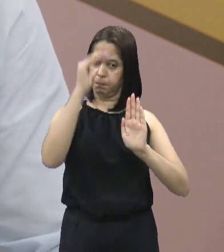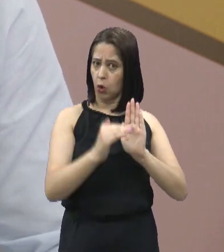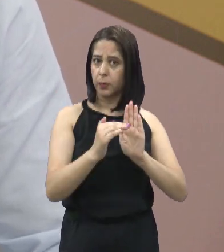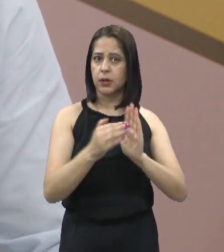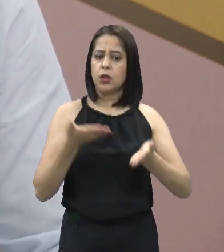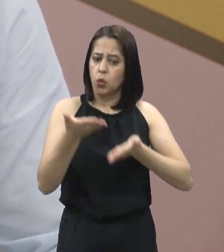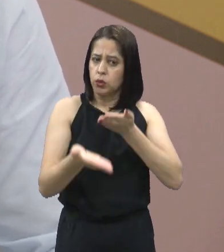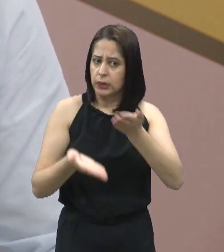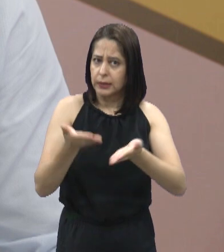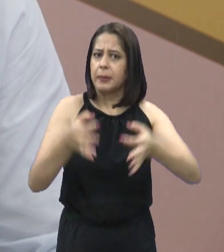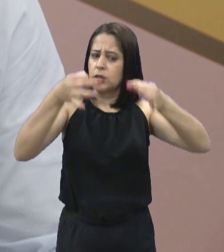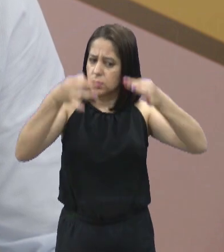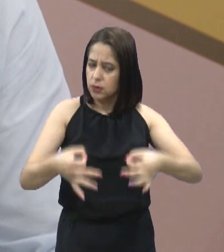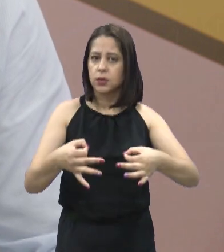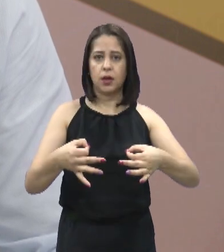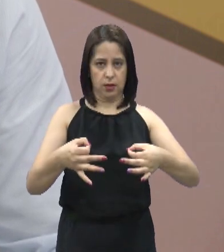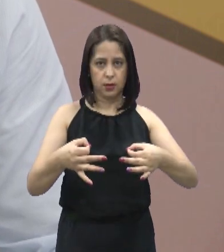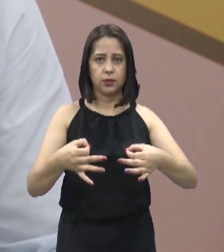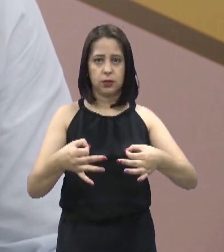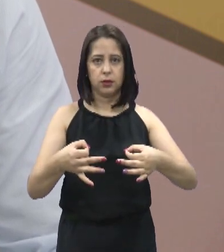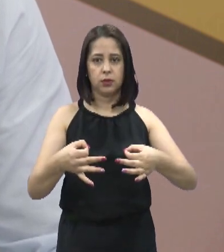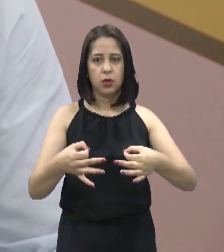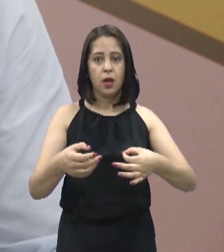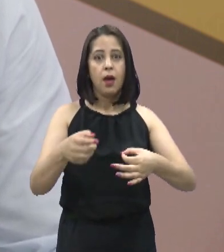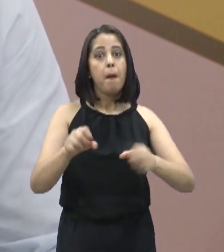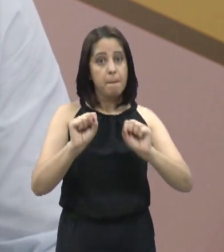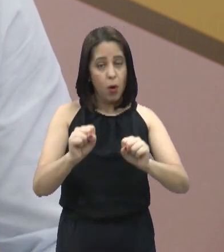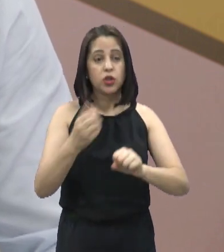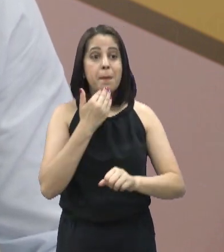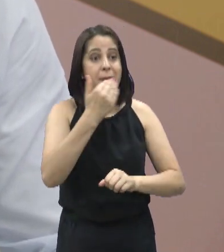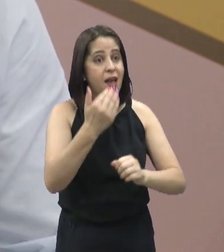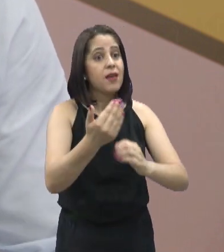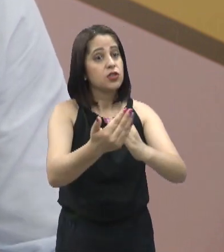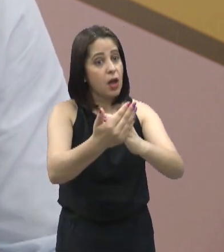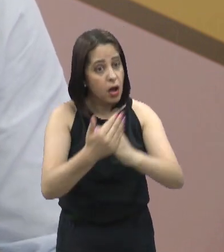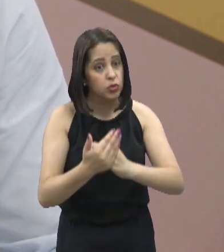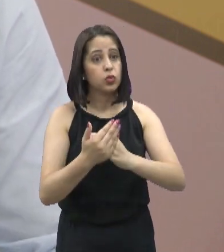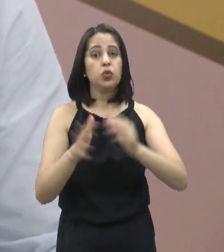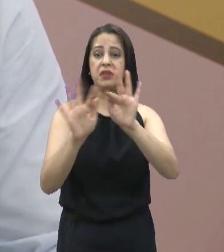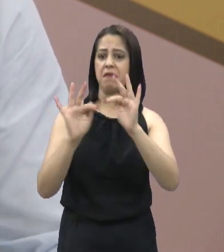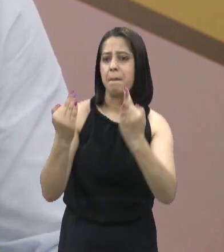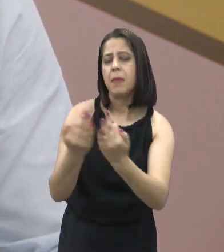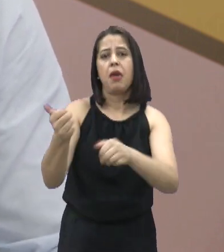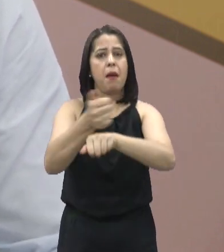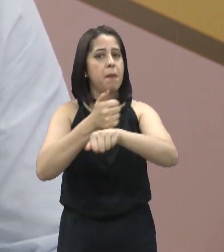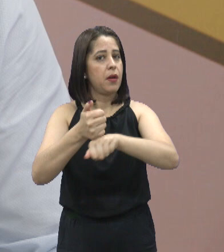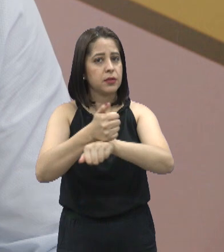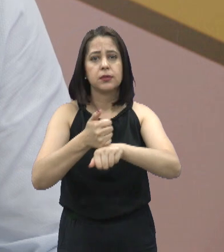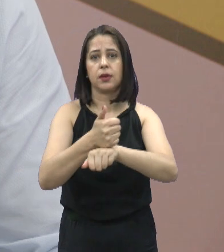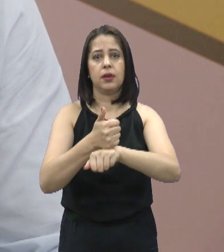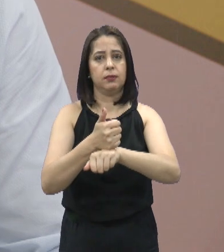certinho, procurem ajuda da família, ajuda de profissionais especializados, que a gente não